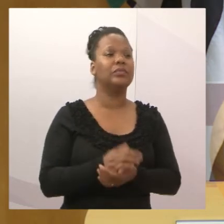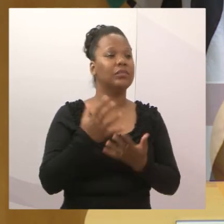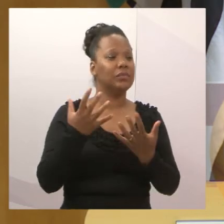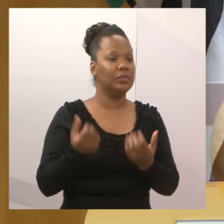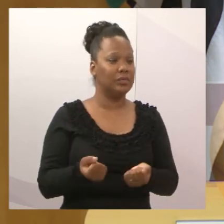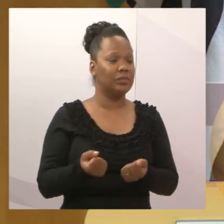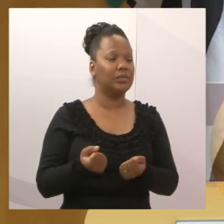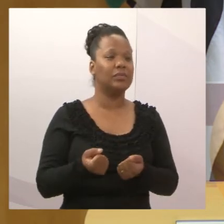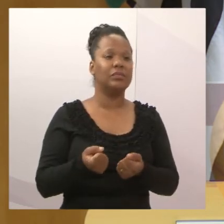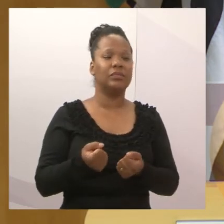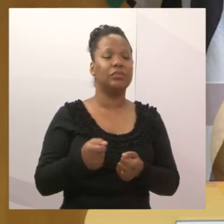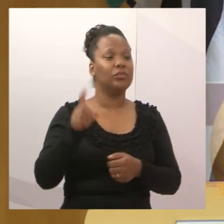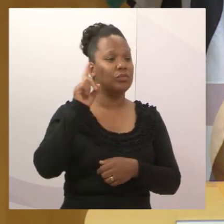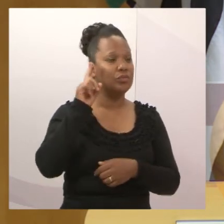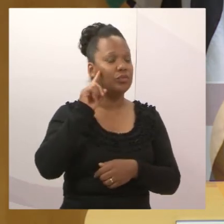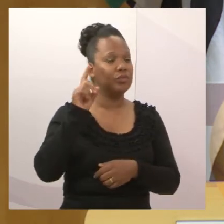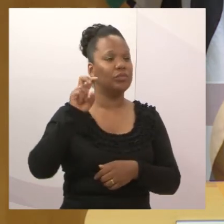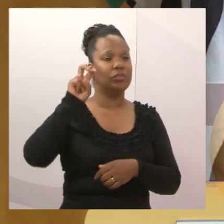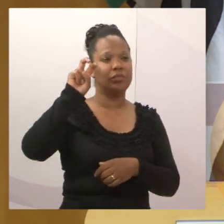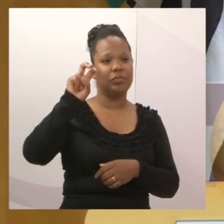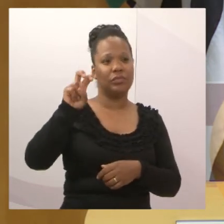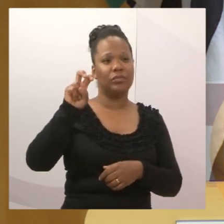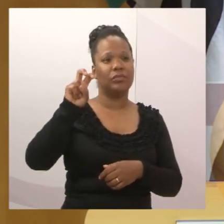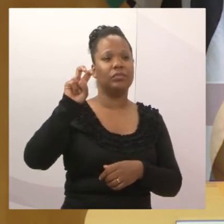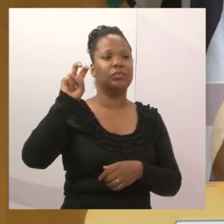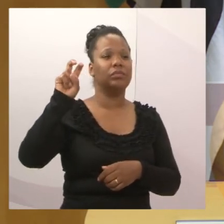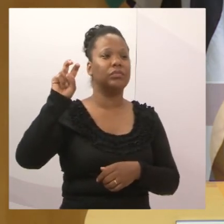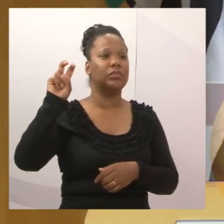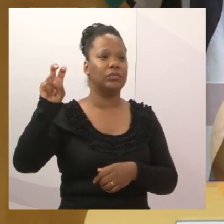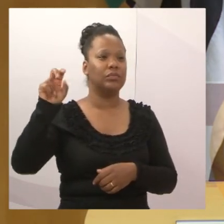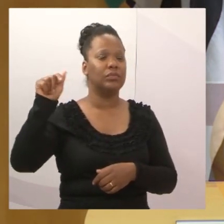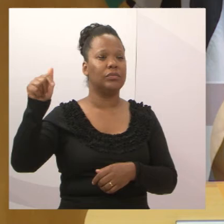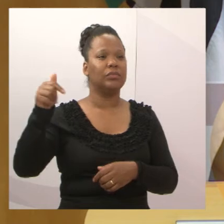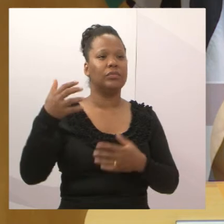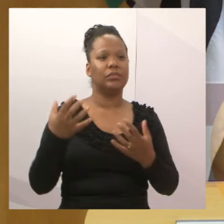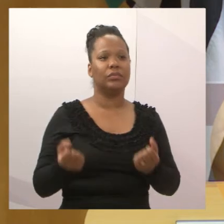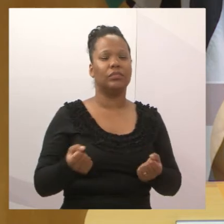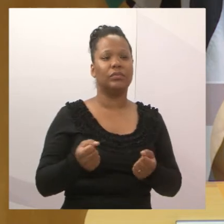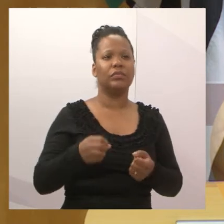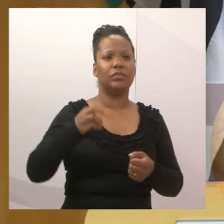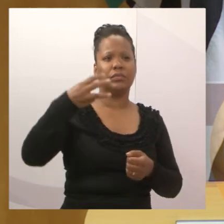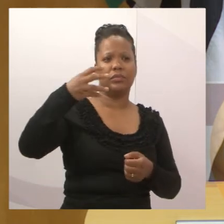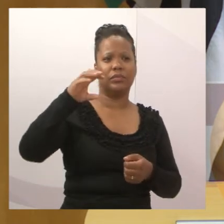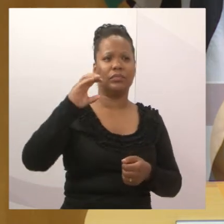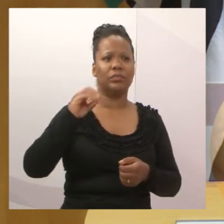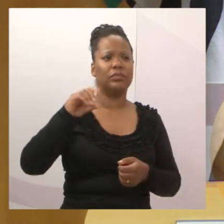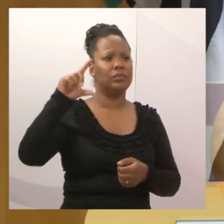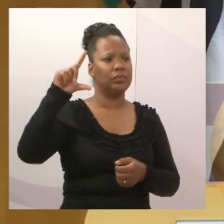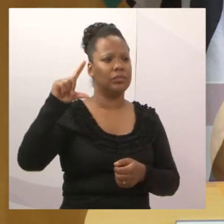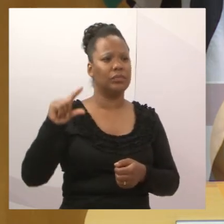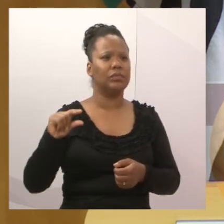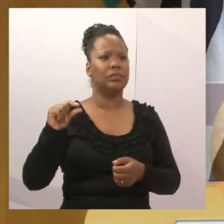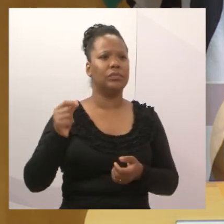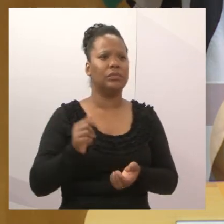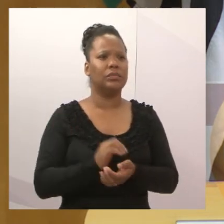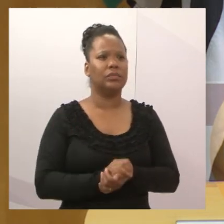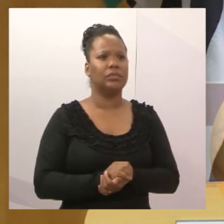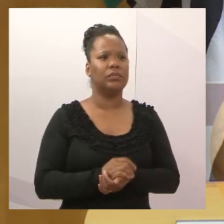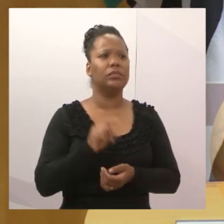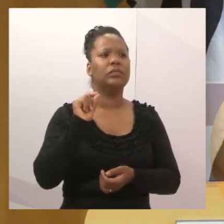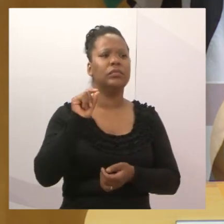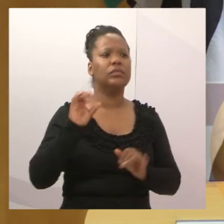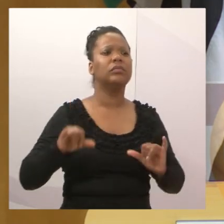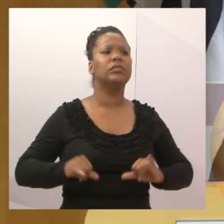reais, a média. Agora, se você tira 30 milhões de reais de investimento na educação, quem é que